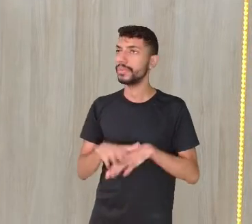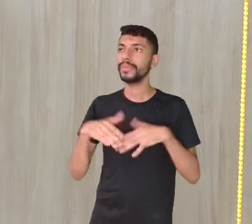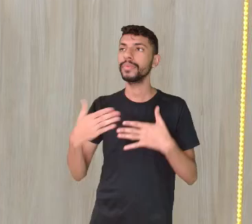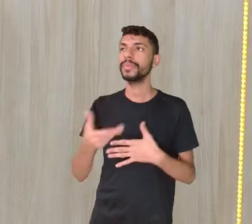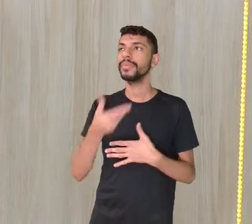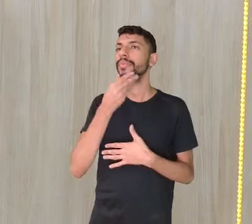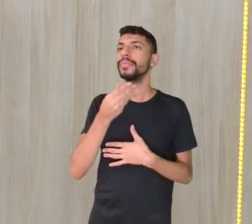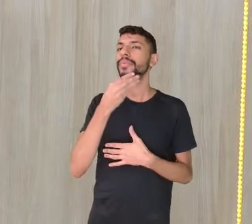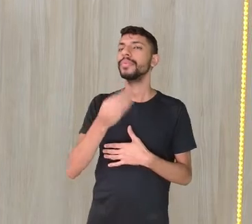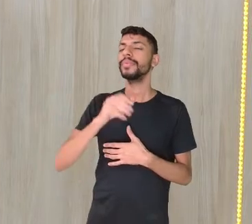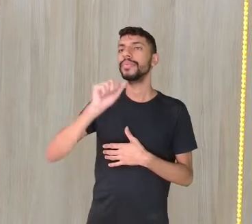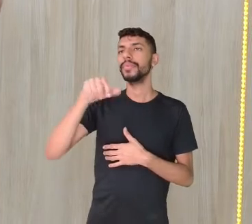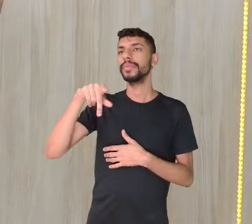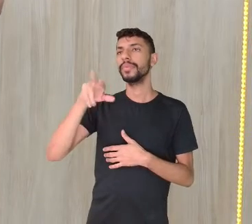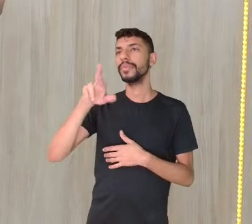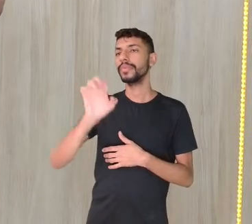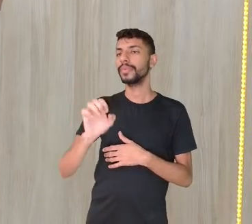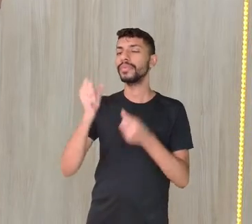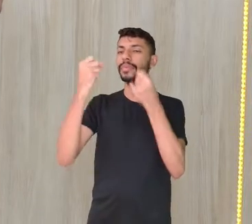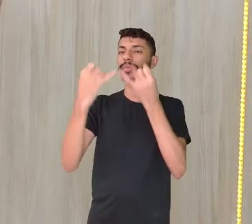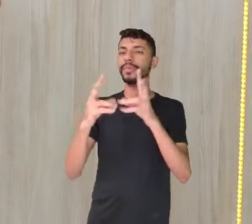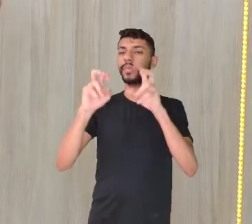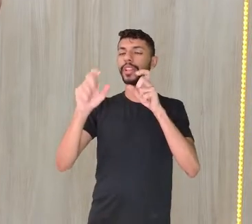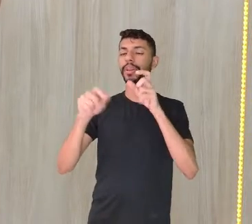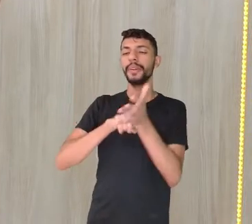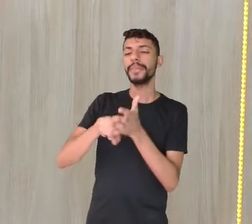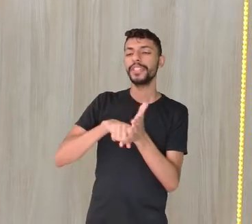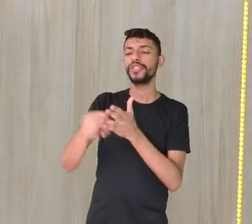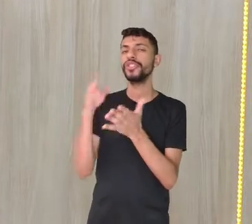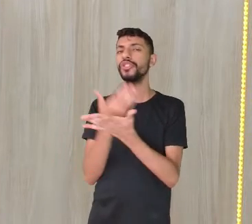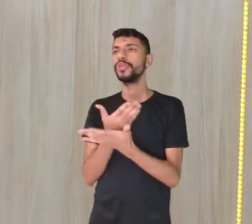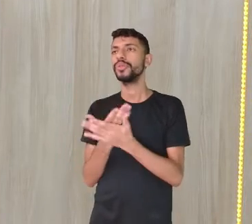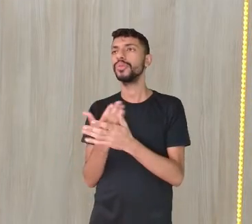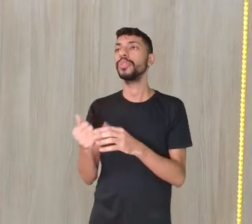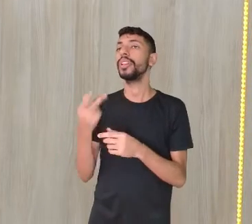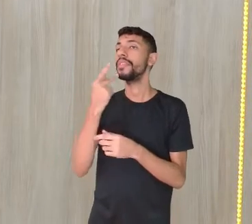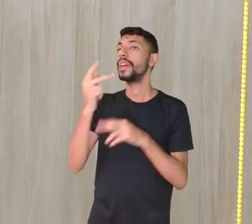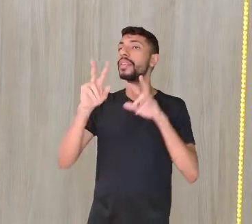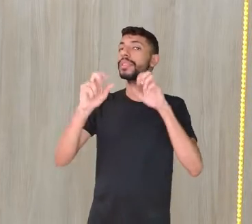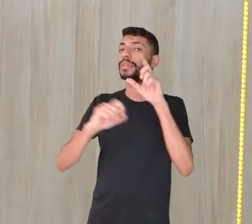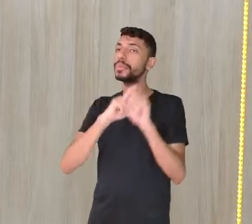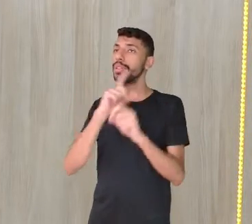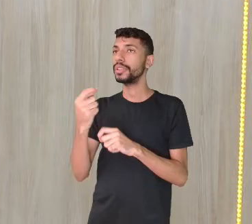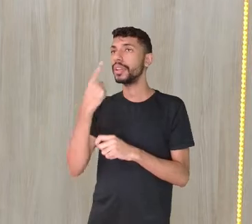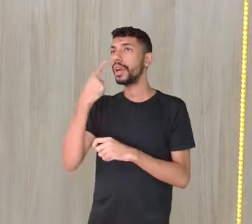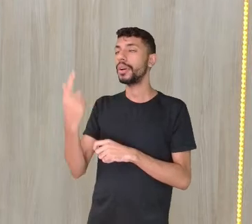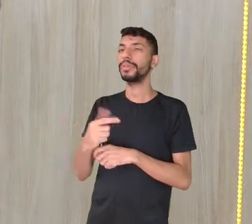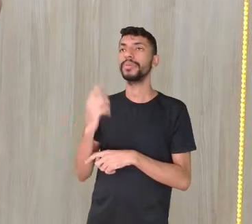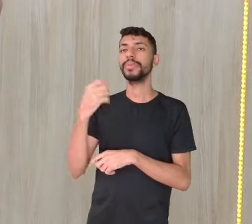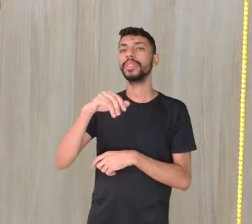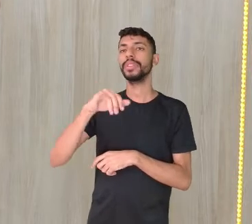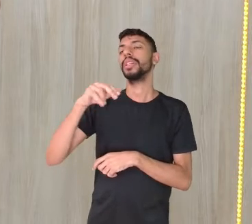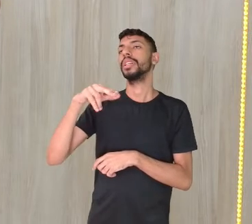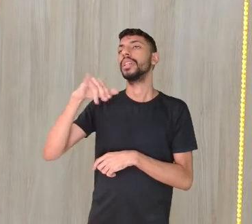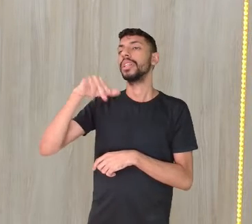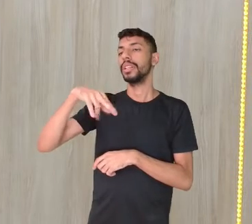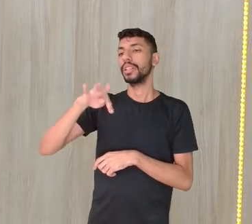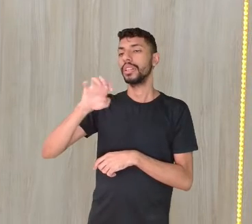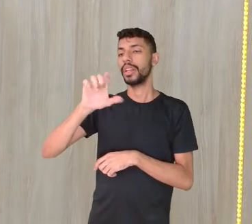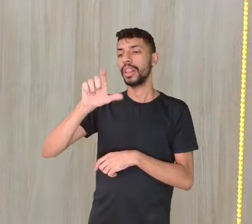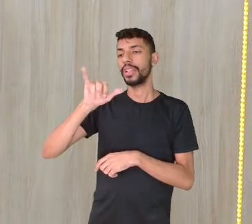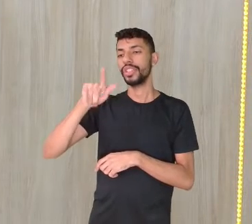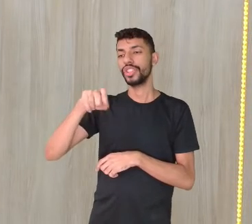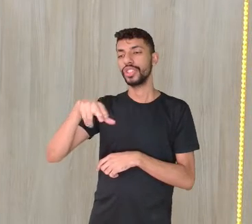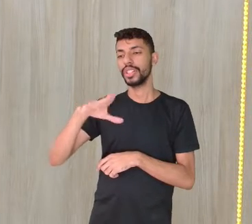na questão dessa produção e desse estudo dele, ele mencionava para a gente inteligência artificial. E